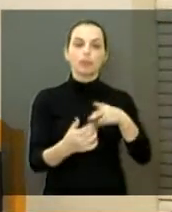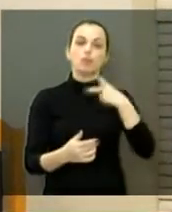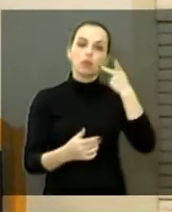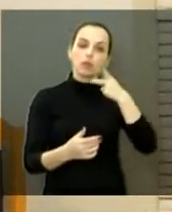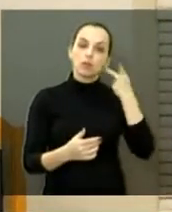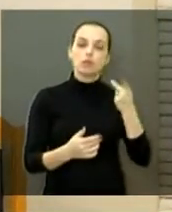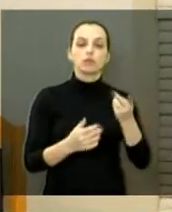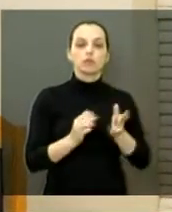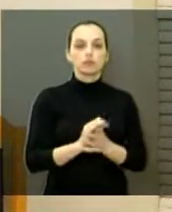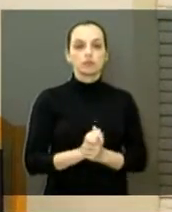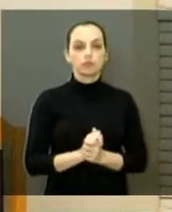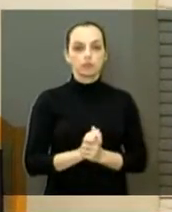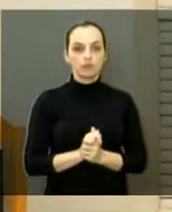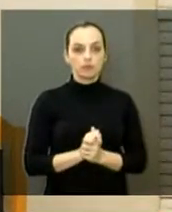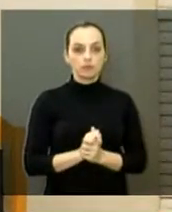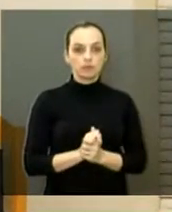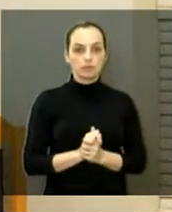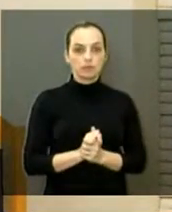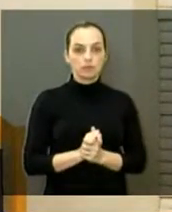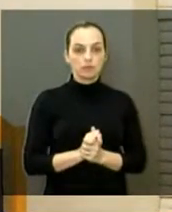Né?